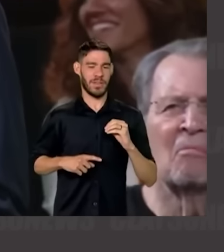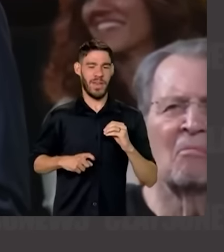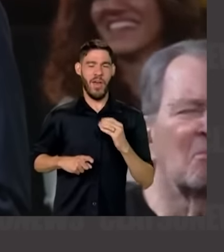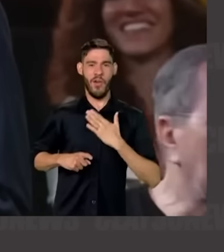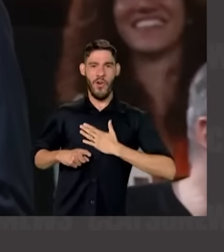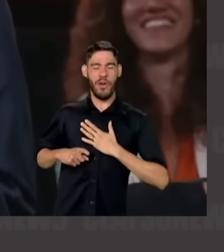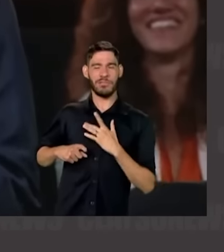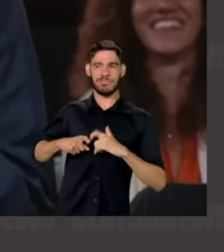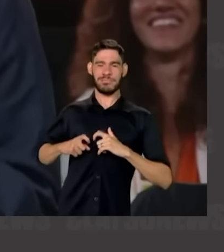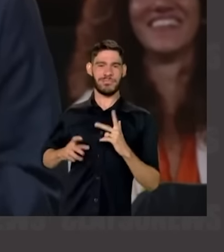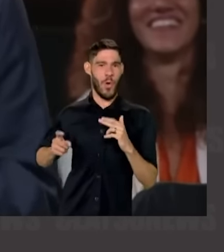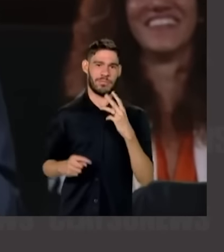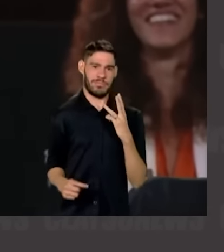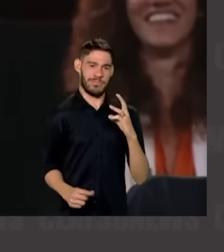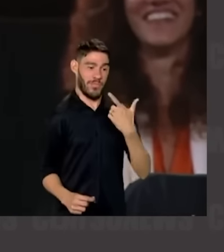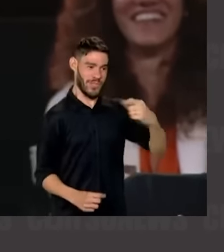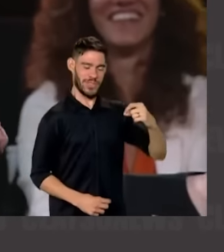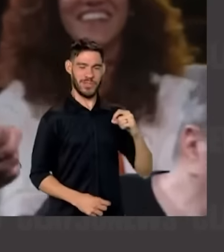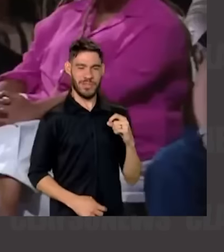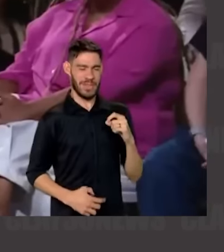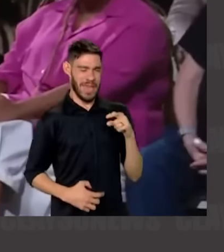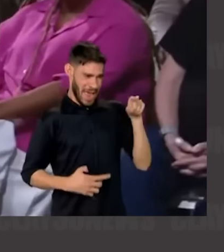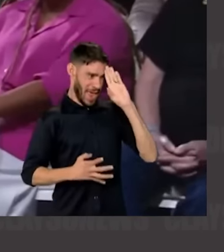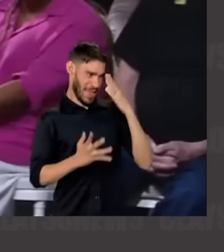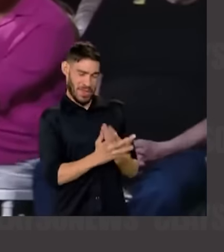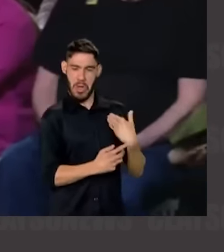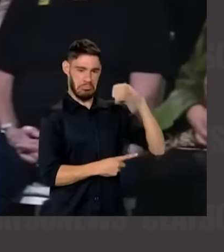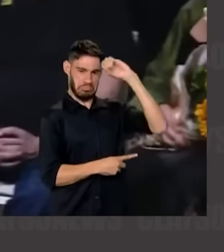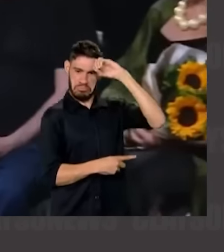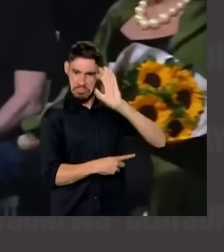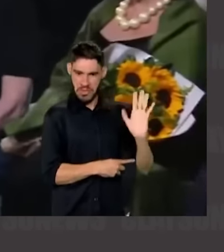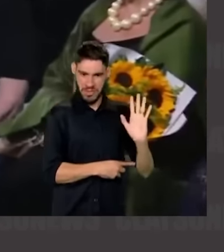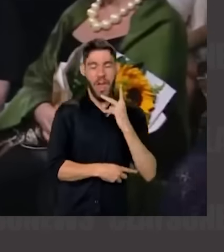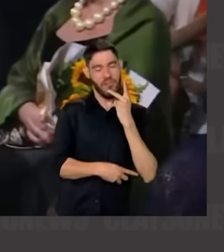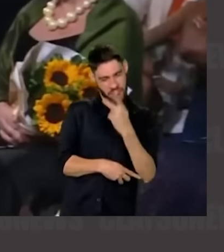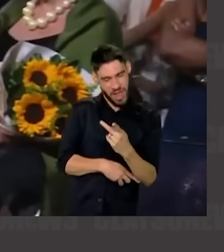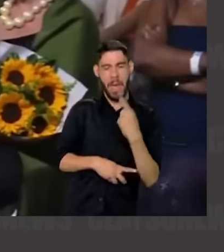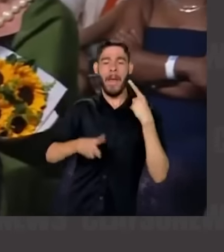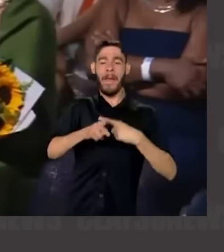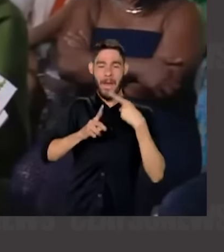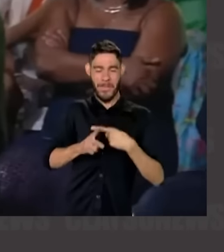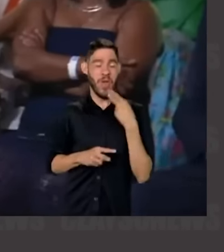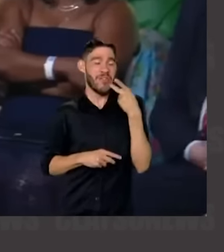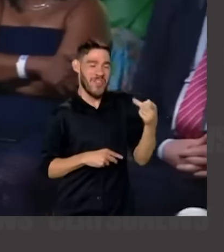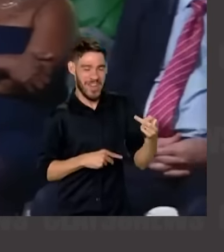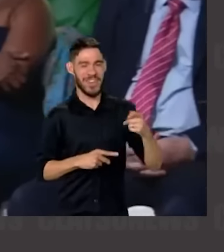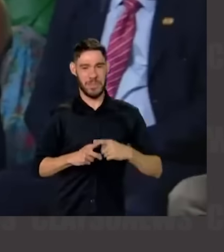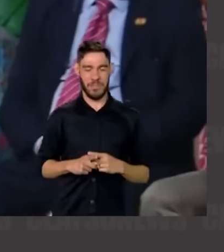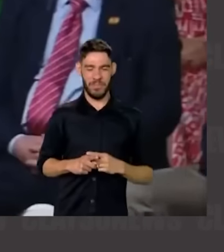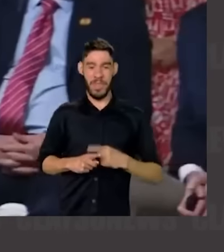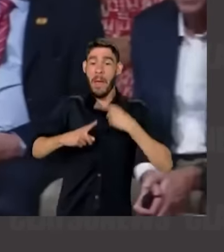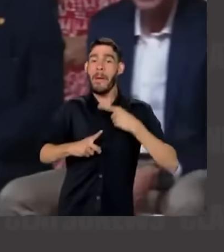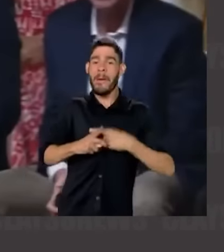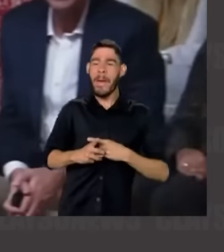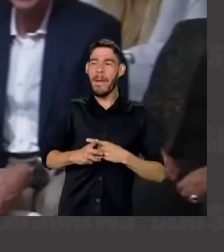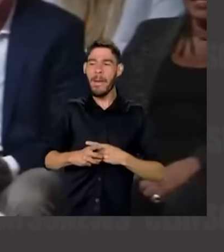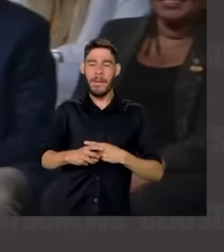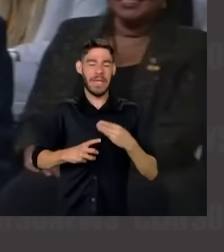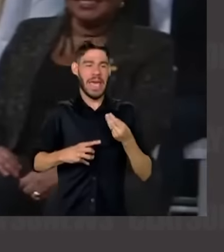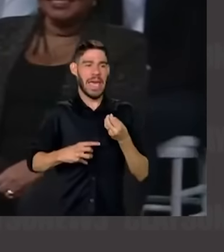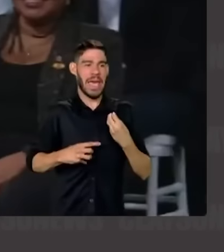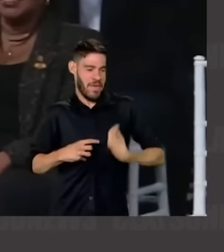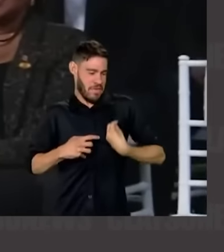20. Não sei se ela acreditou, mas eu falei. Mas por que eu falei isso para ela? Hoje então, porque se a gente não